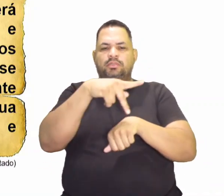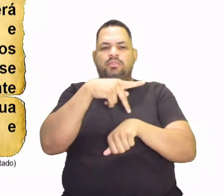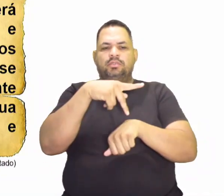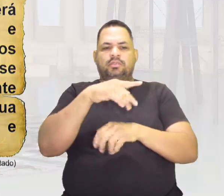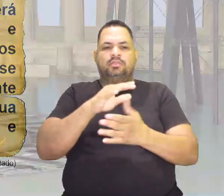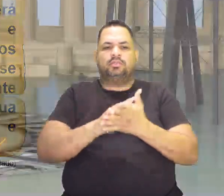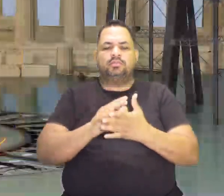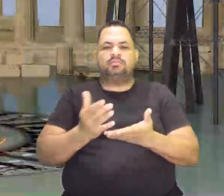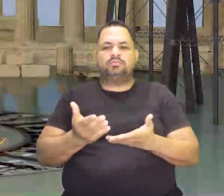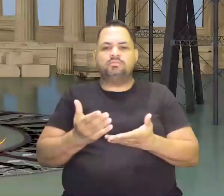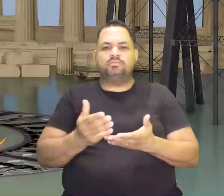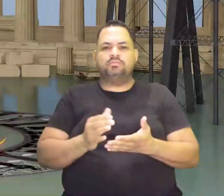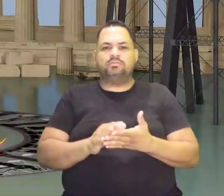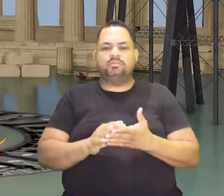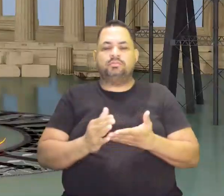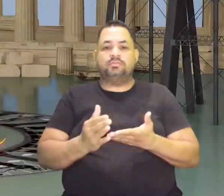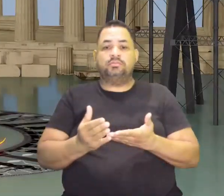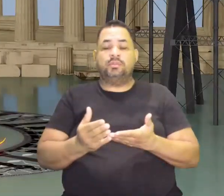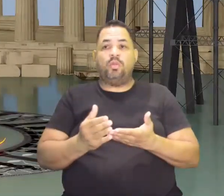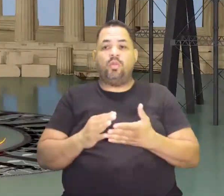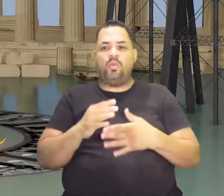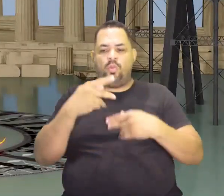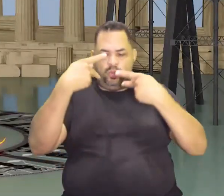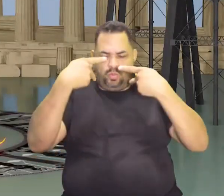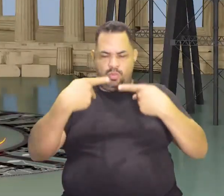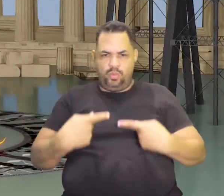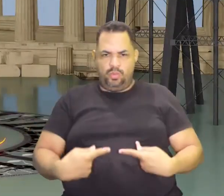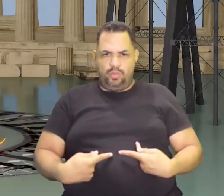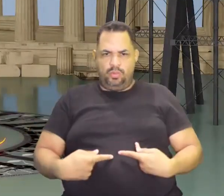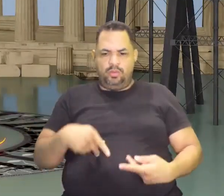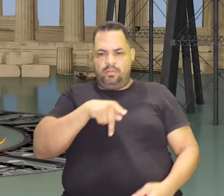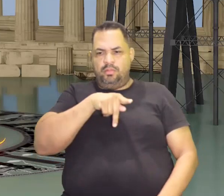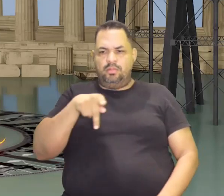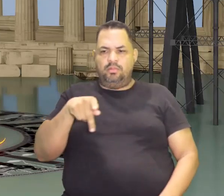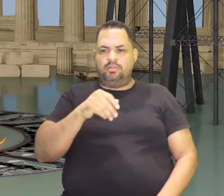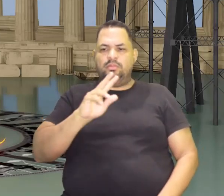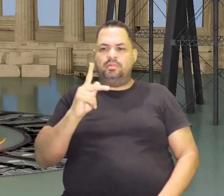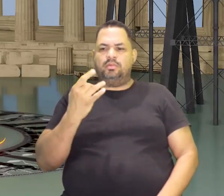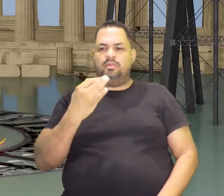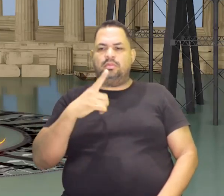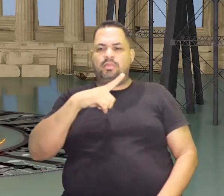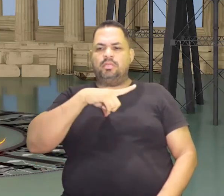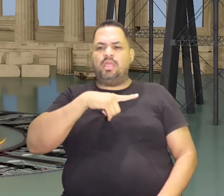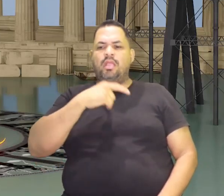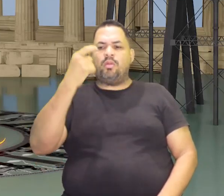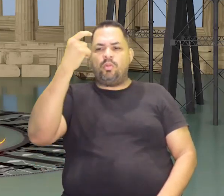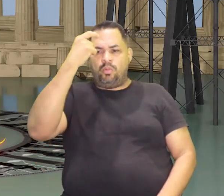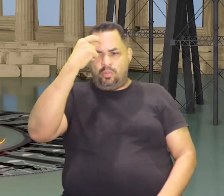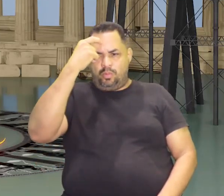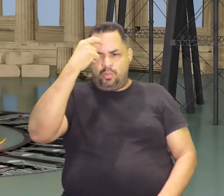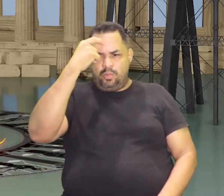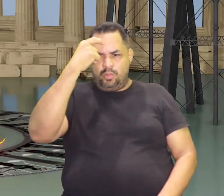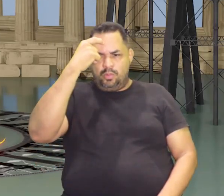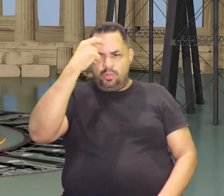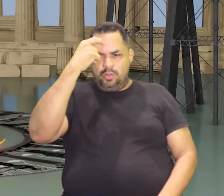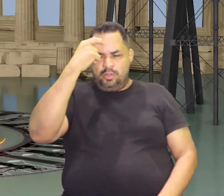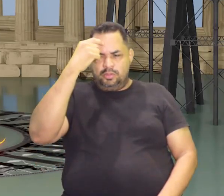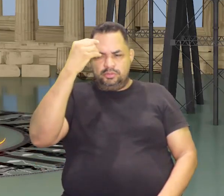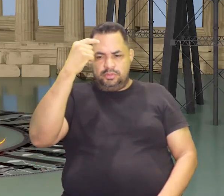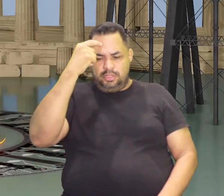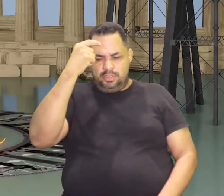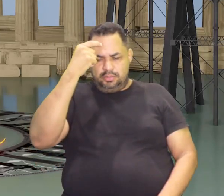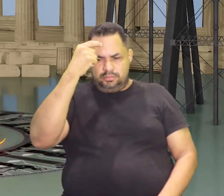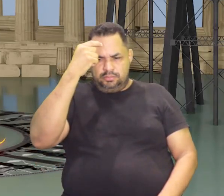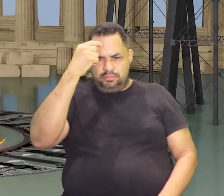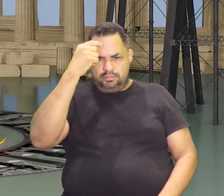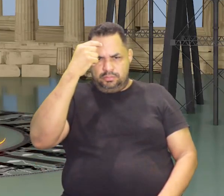primeira vez na história, nessa perspectiva, o ser humano, por exemplo, o professor Hélio toma consciência, o professor Sâmio toma